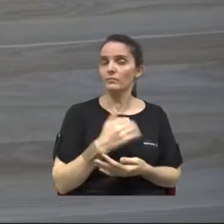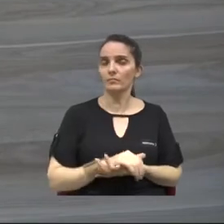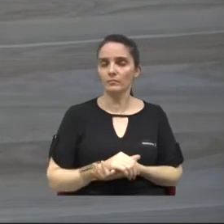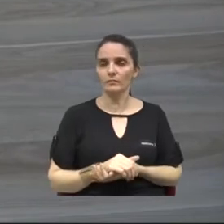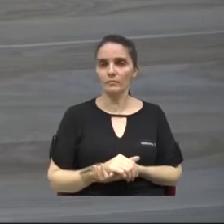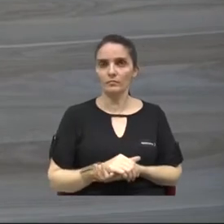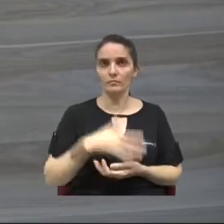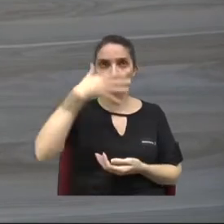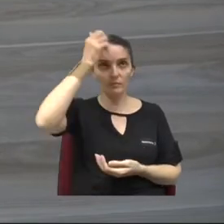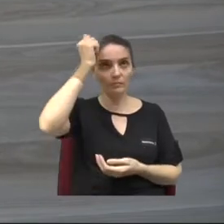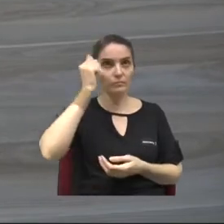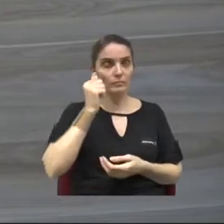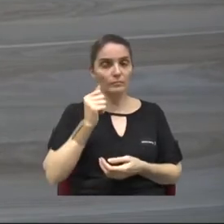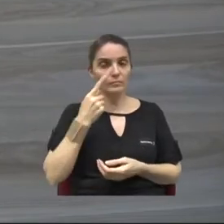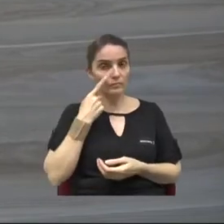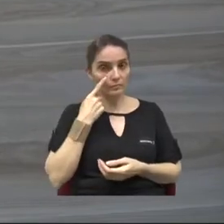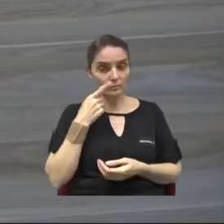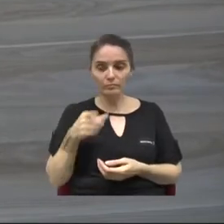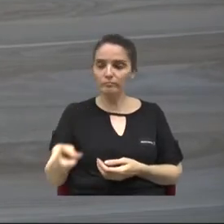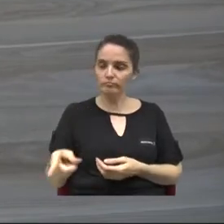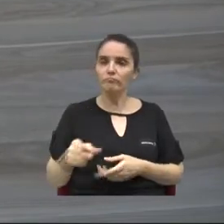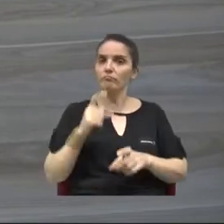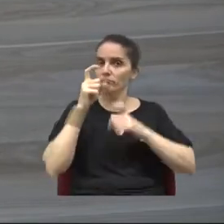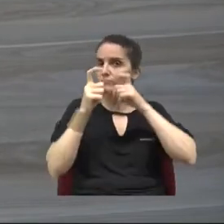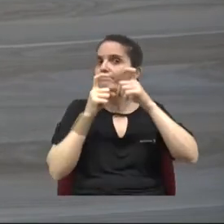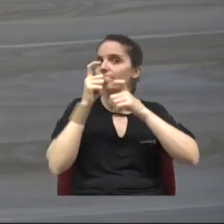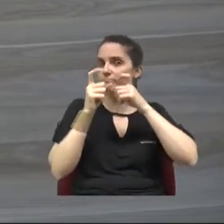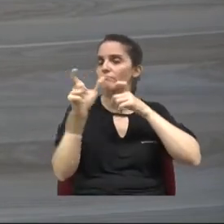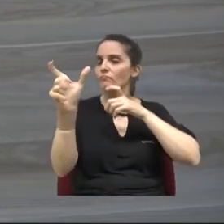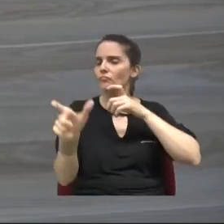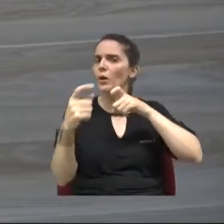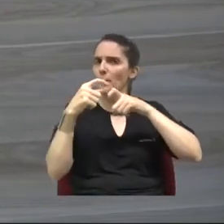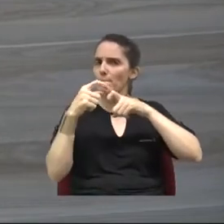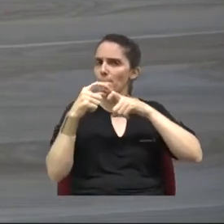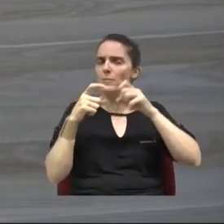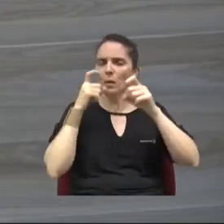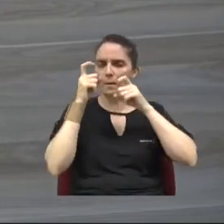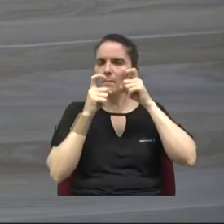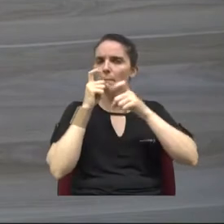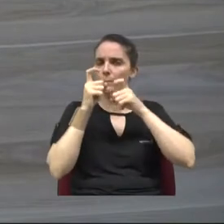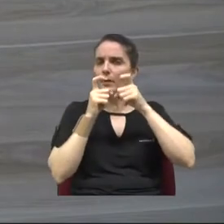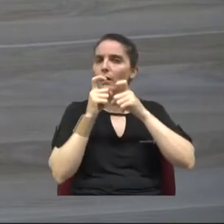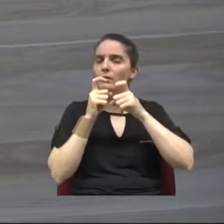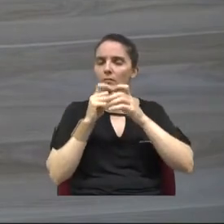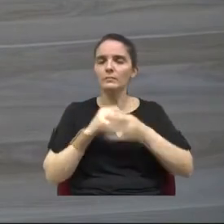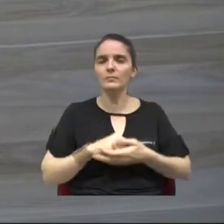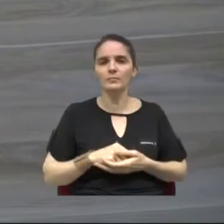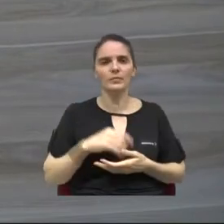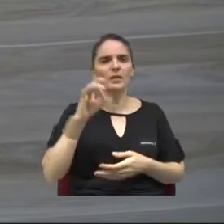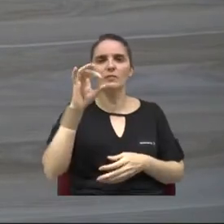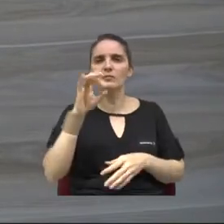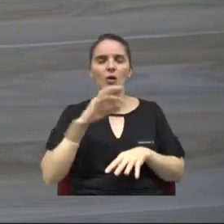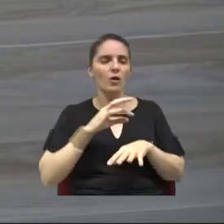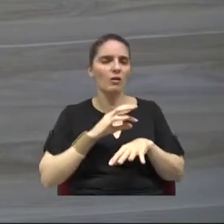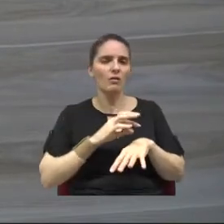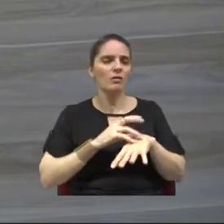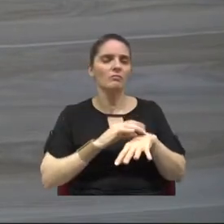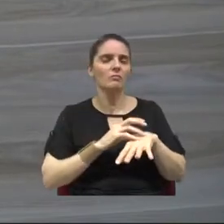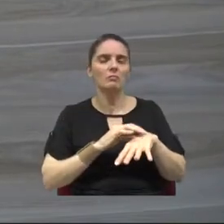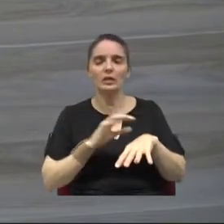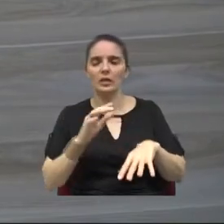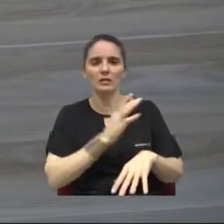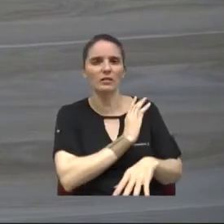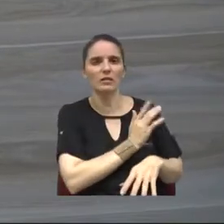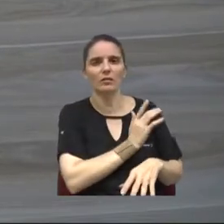vejo essa preocupação que ele tem com o ser humano, não somente com a doença que ele é especialista,